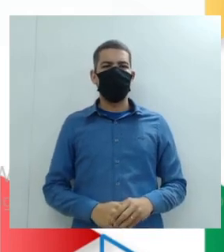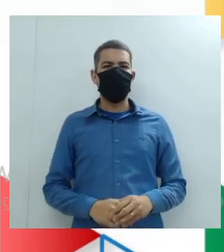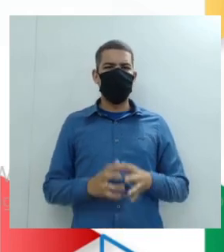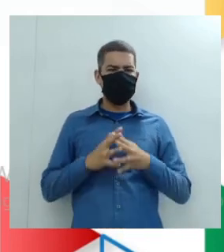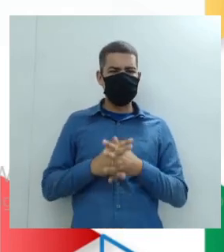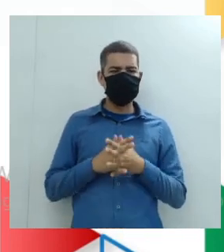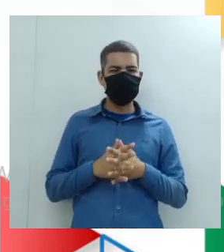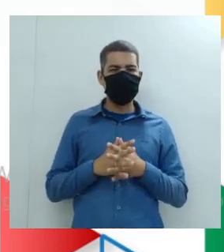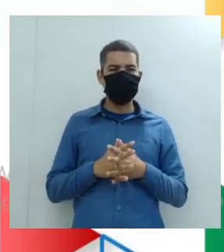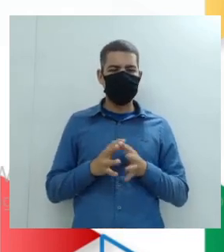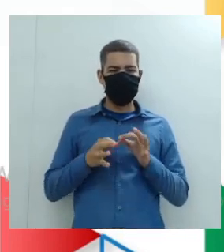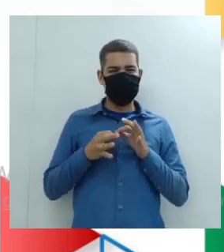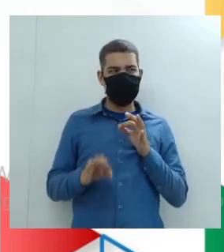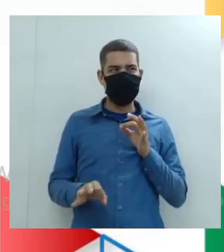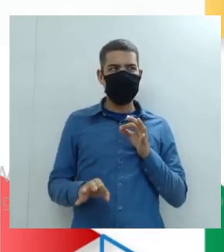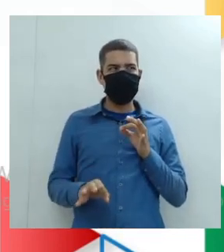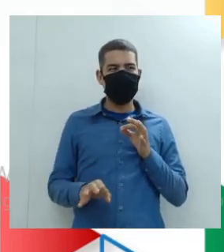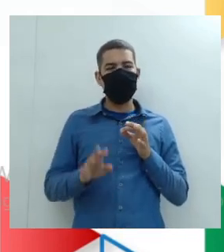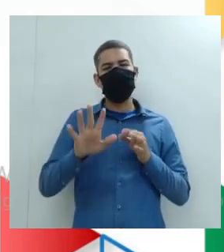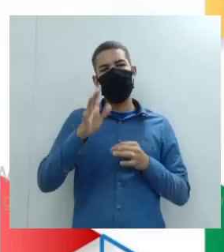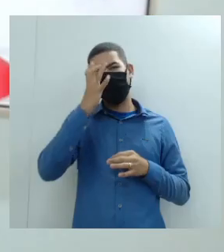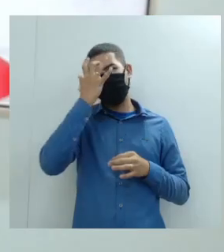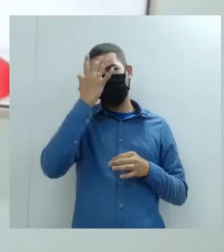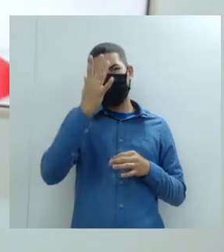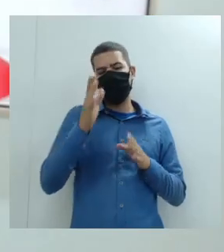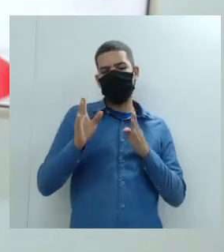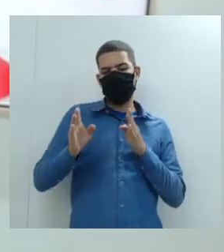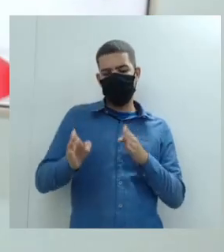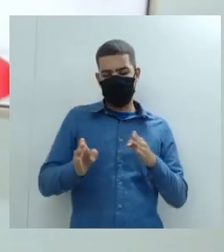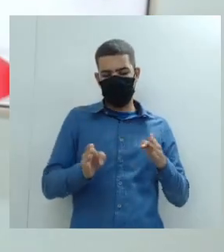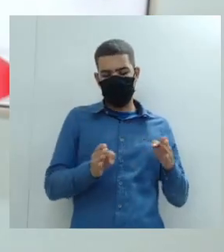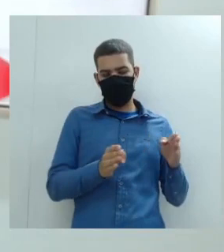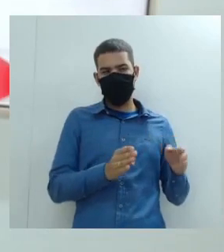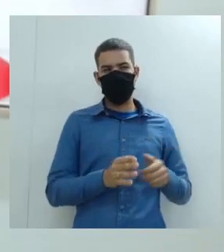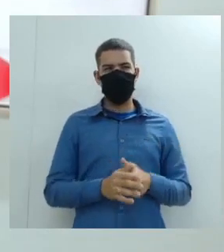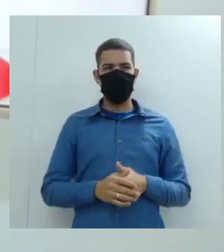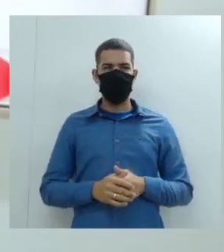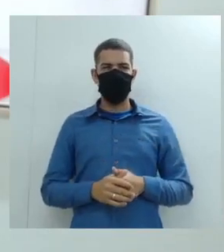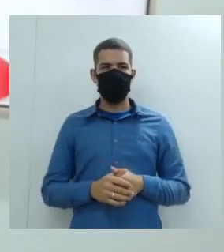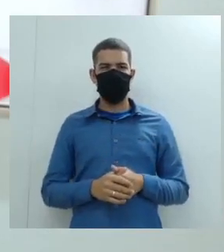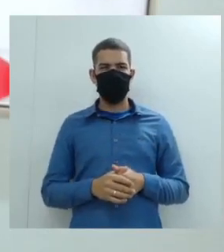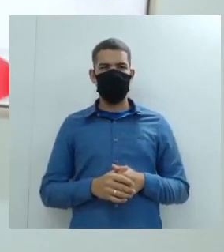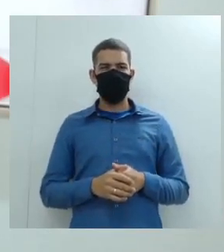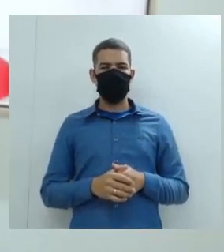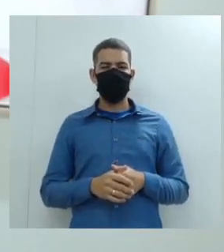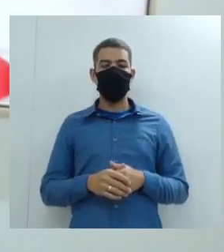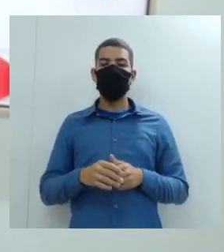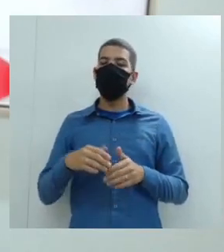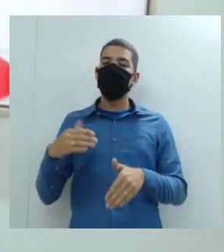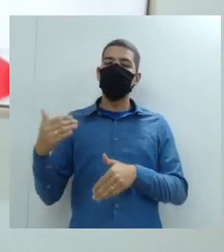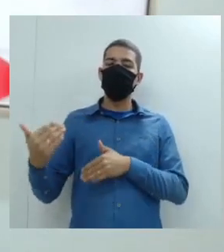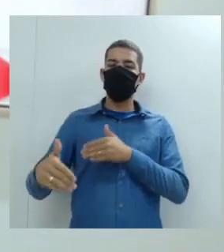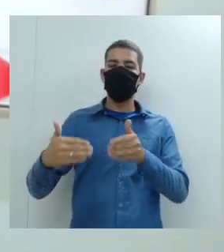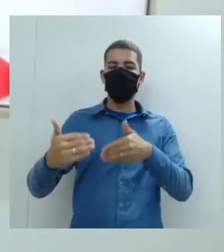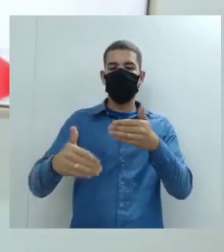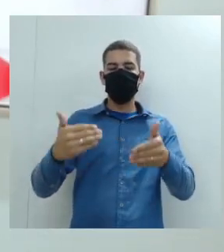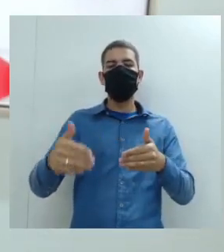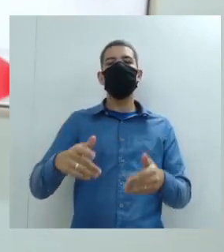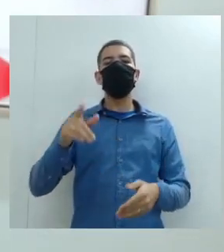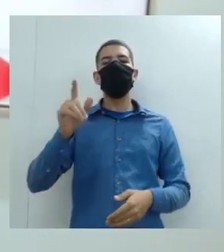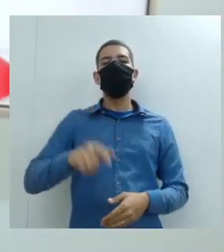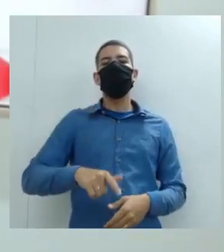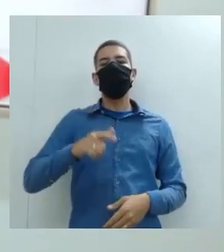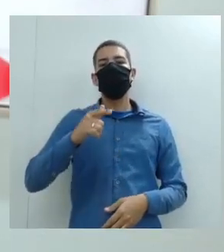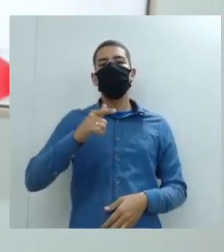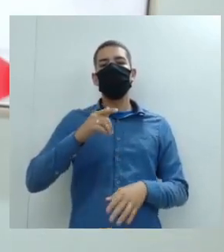complicado? Foi longa, mas ela é fácil, faz parte a parte, tá? Cada passo você faz conforme